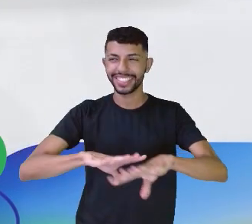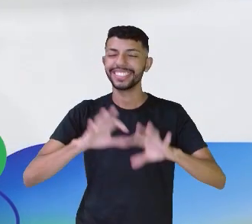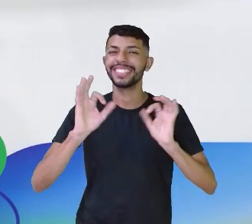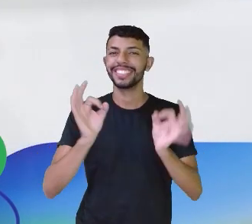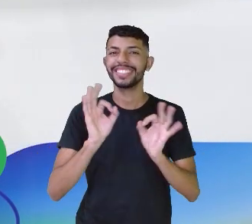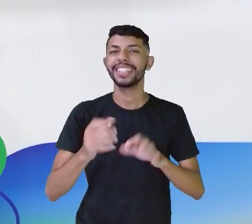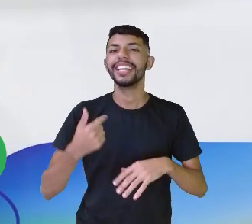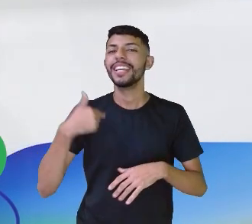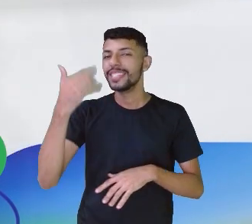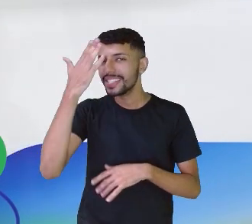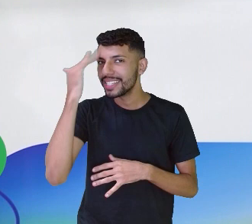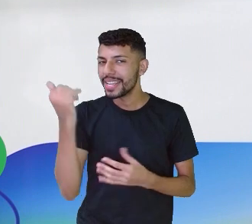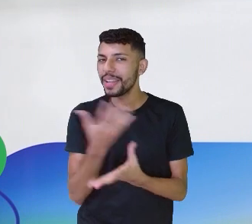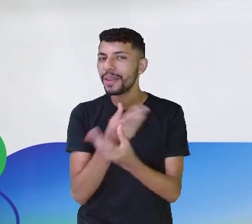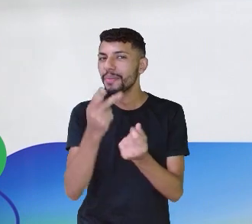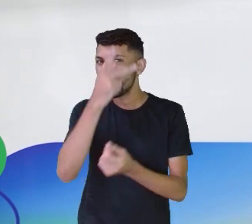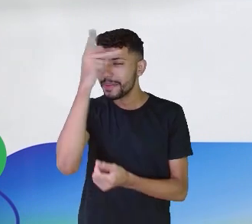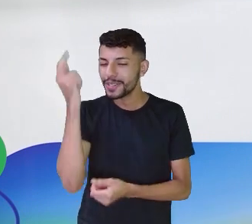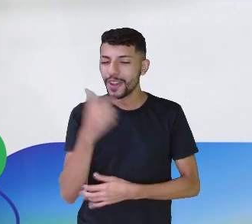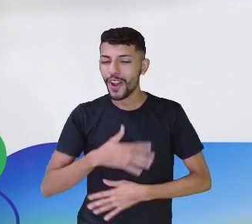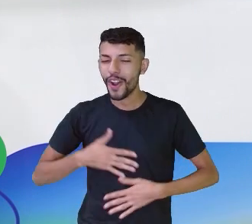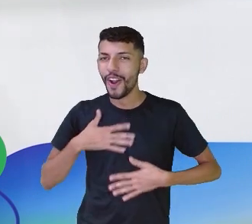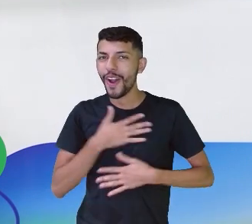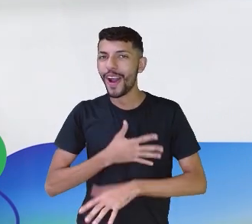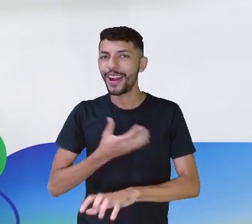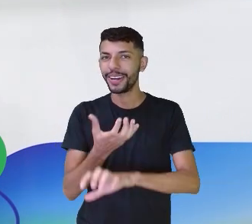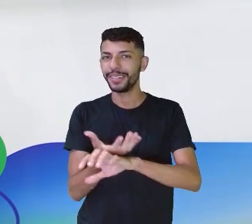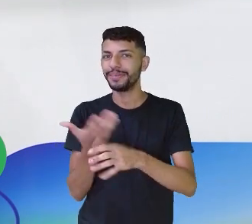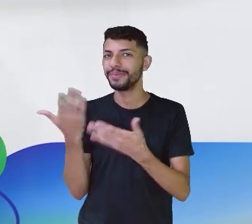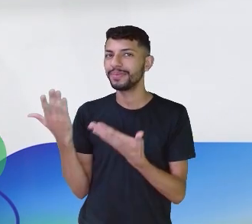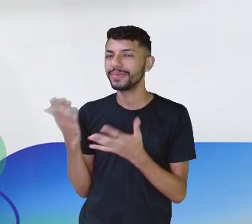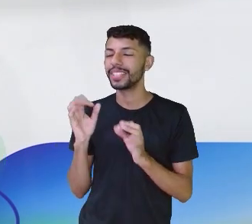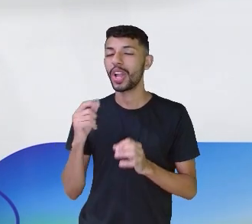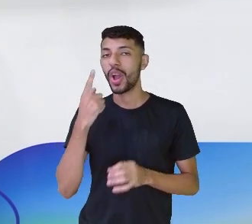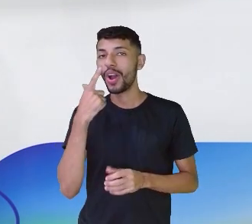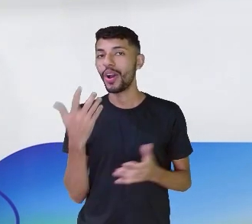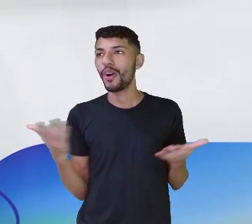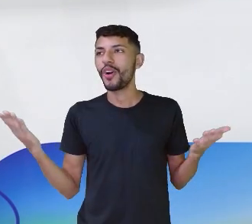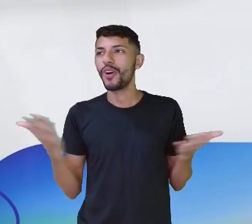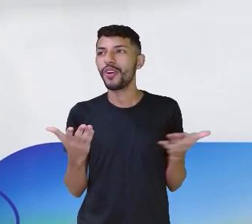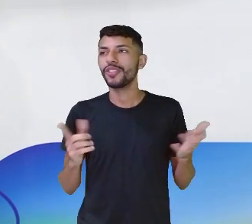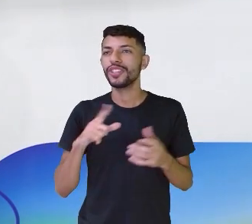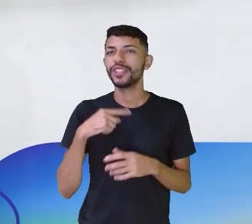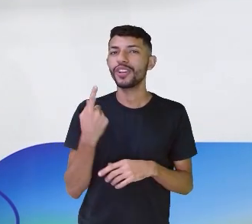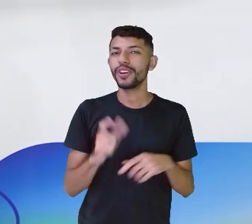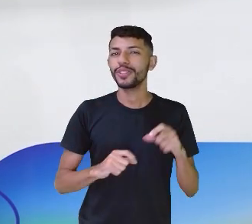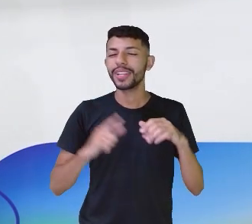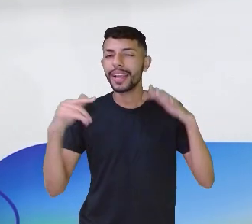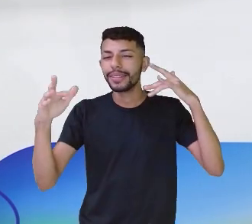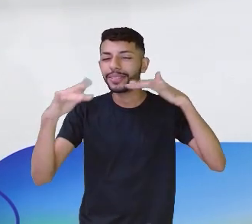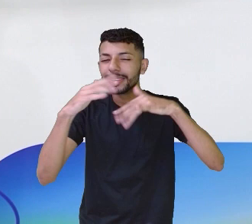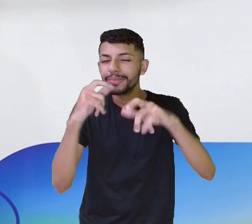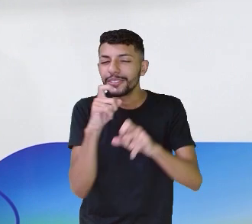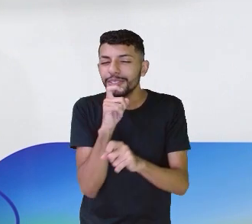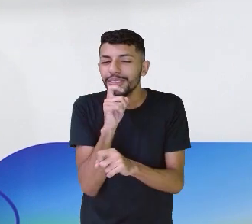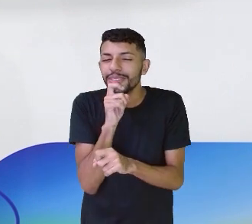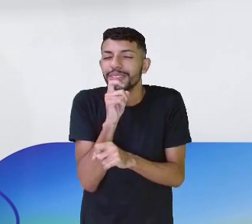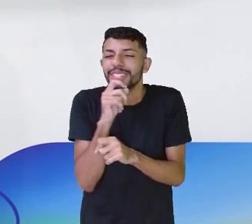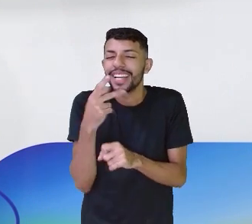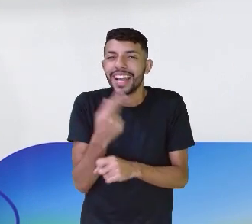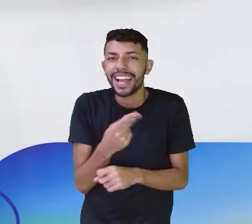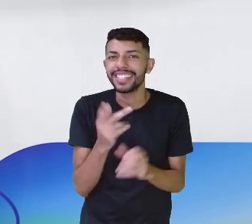tem muita gente que gosta dessa disciplina, né? Hoje estamos naquele climinha um pouco mais frio, né, da cidade